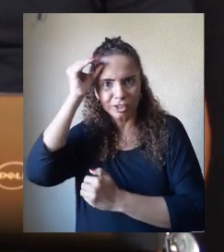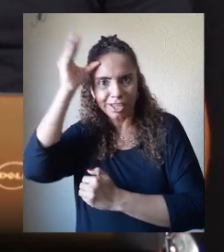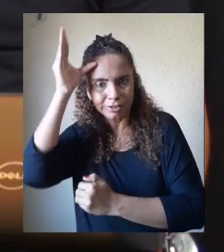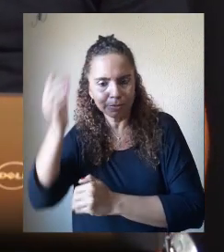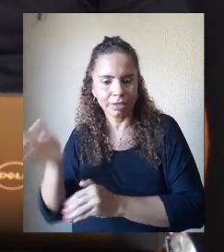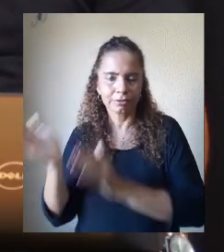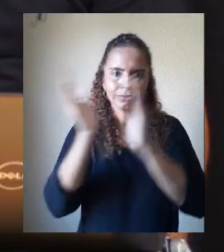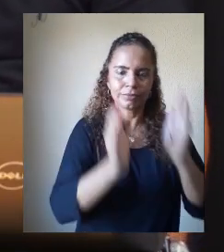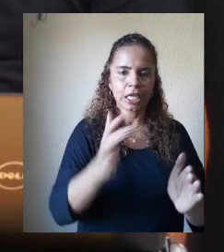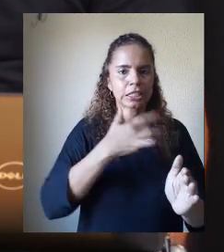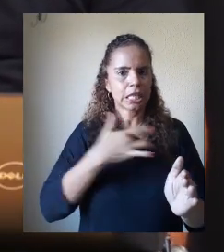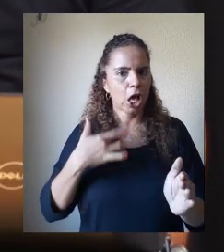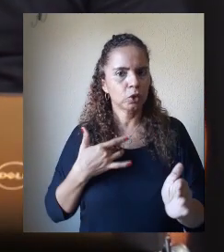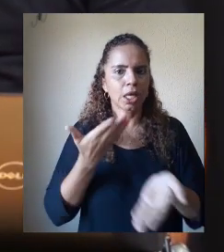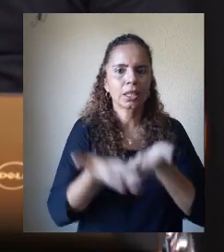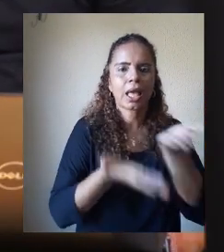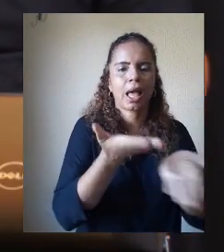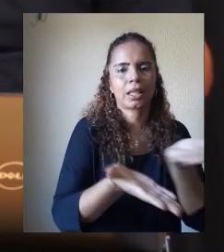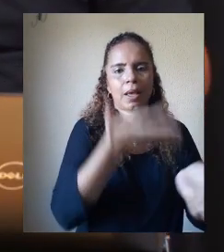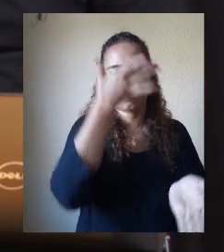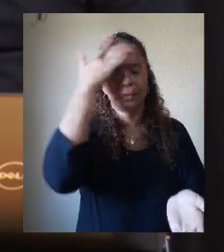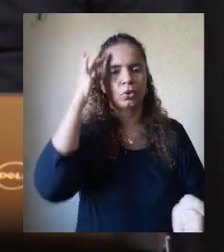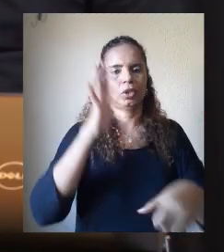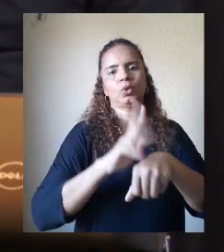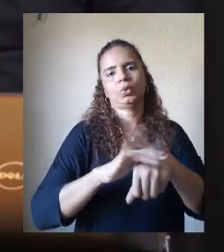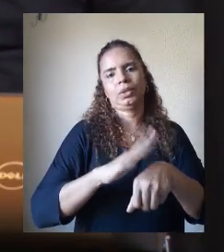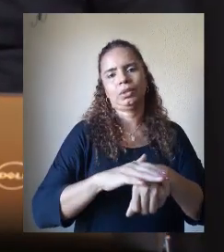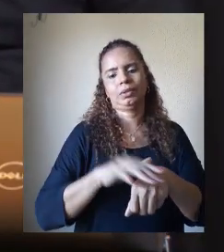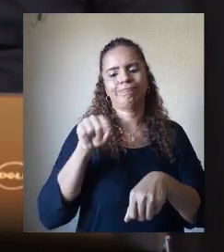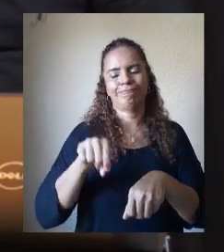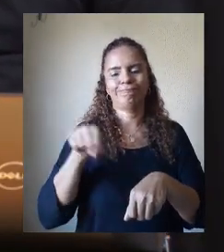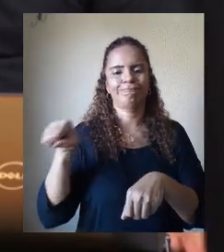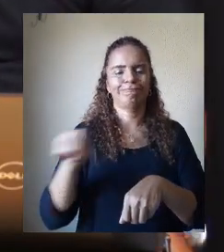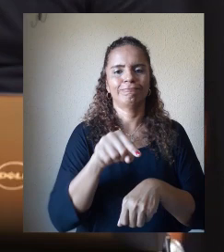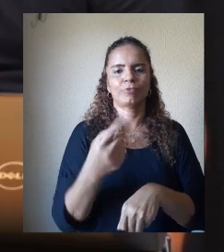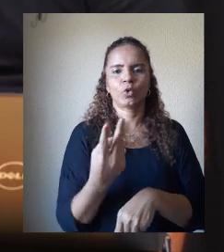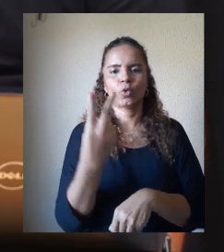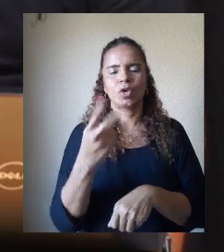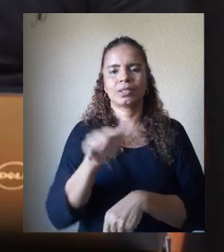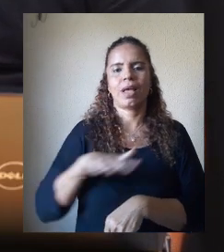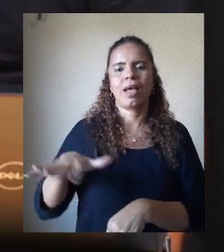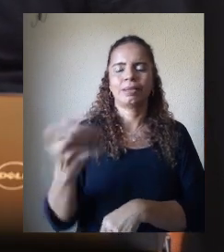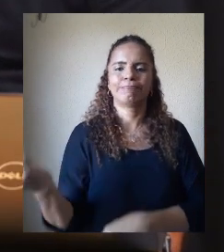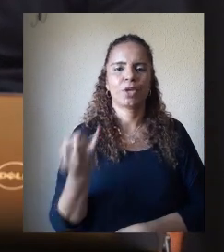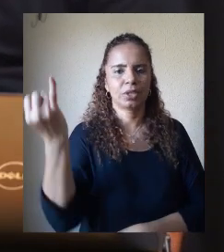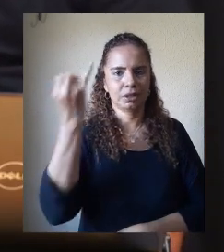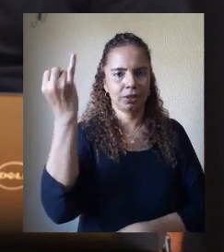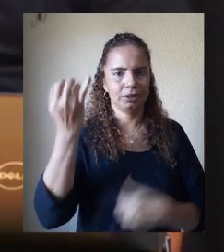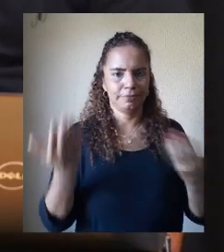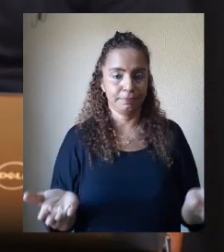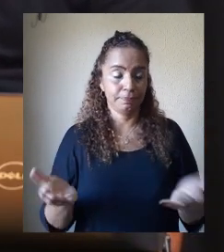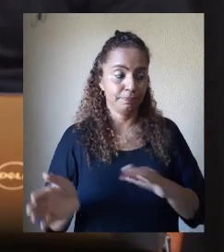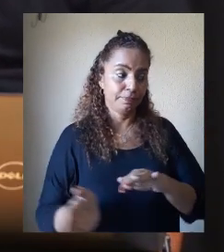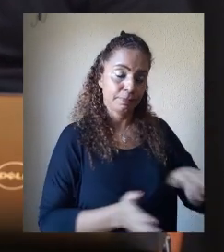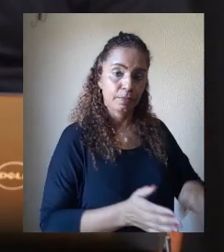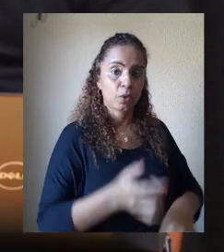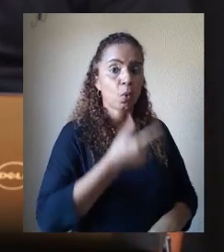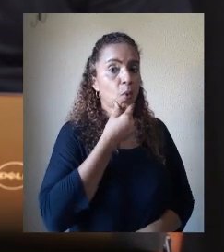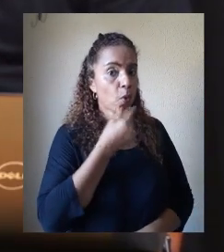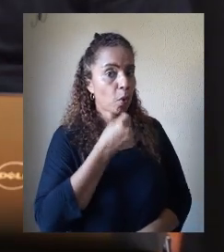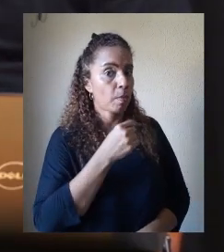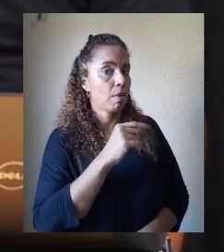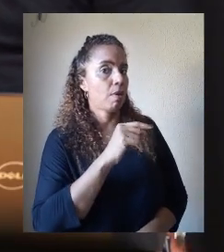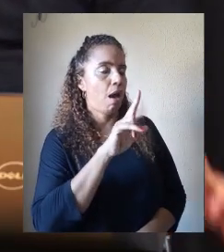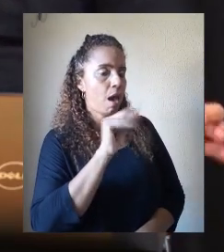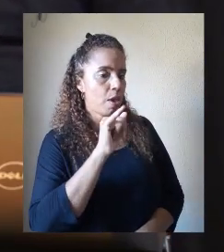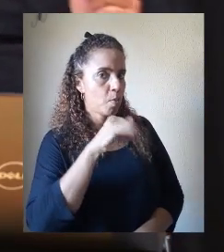tratar as pessoas que estivessem com a doença. Então, o Raimundo Madeira, que também é jornalista, ele